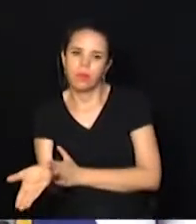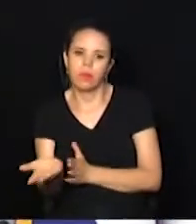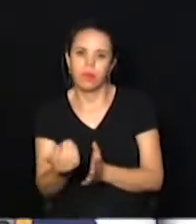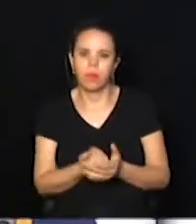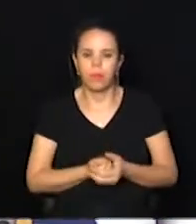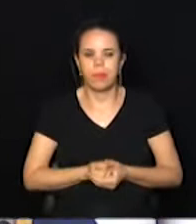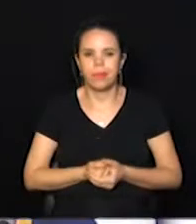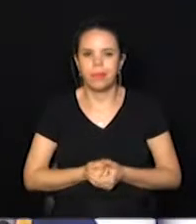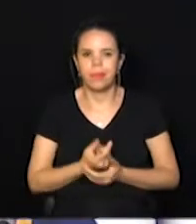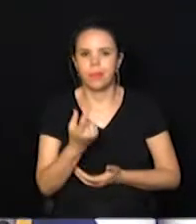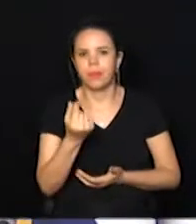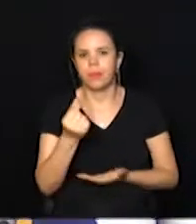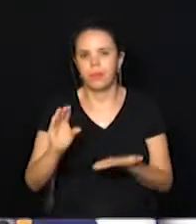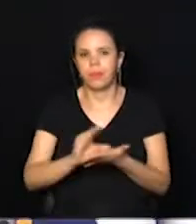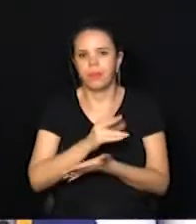do dinheiro público.